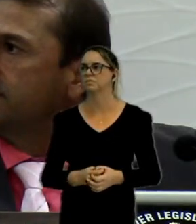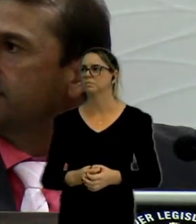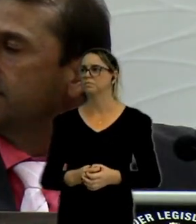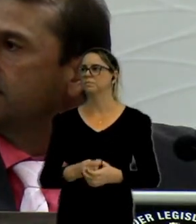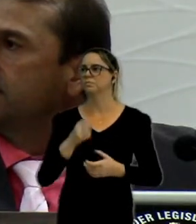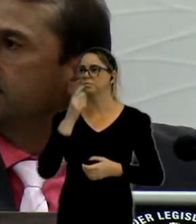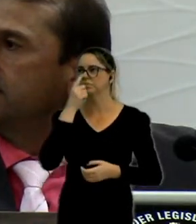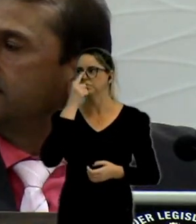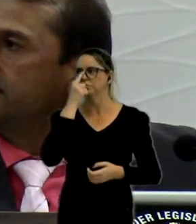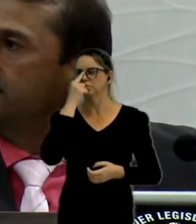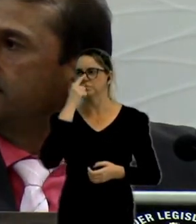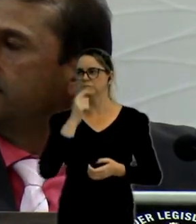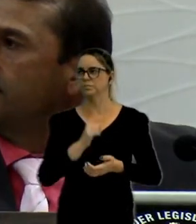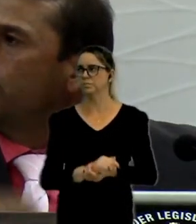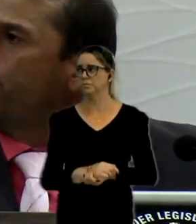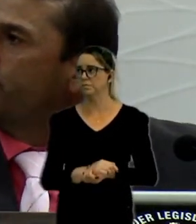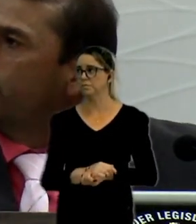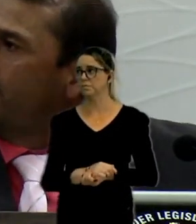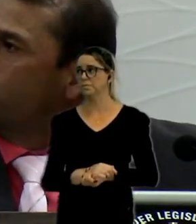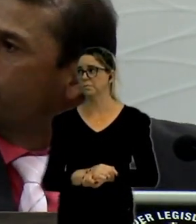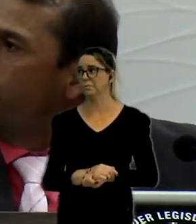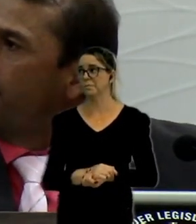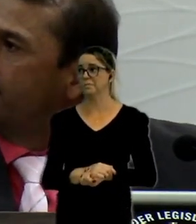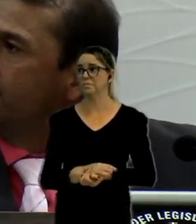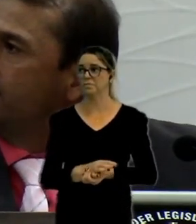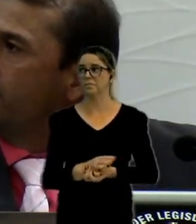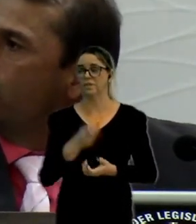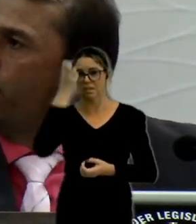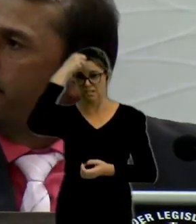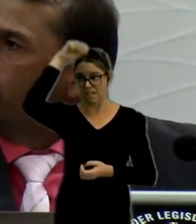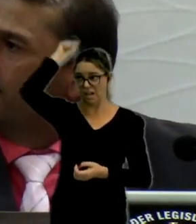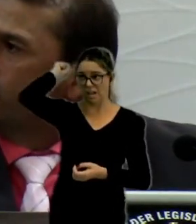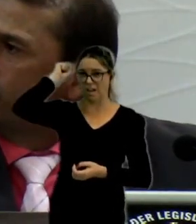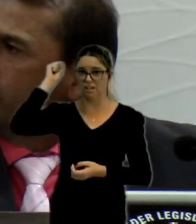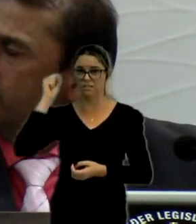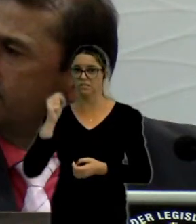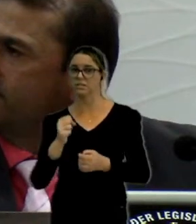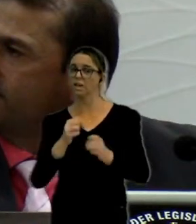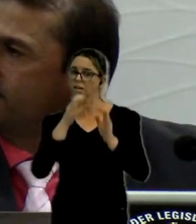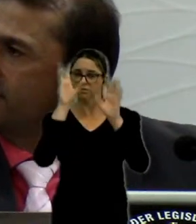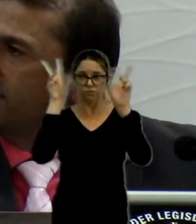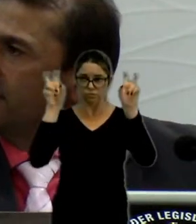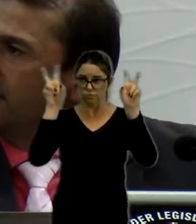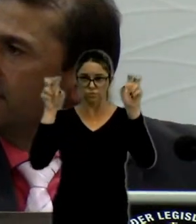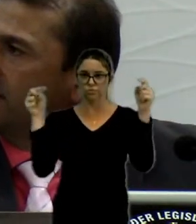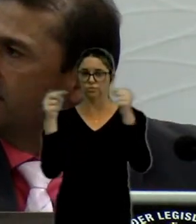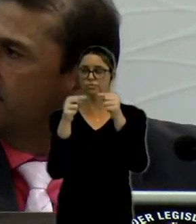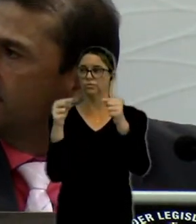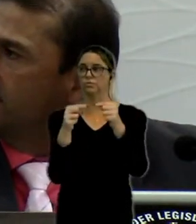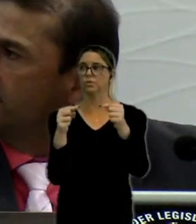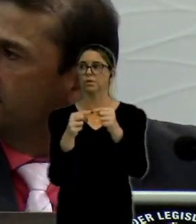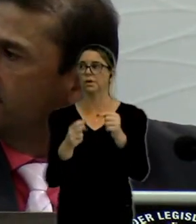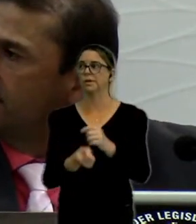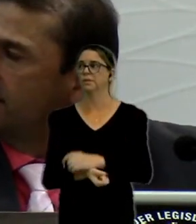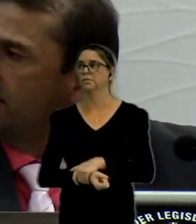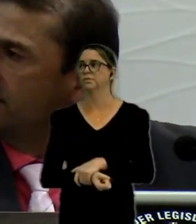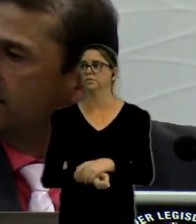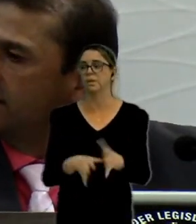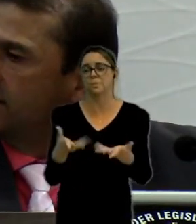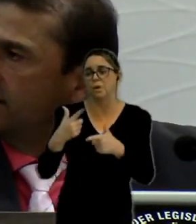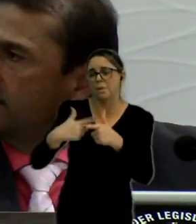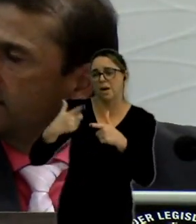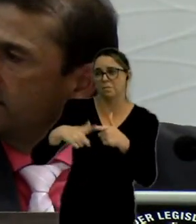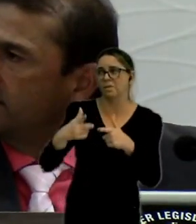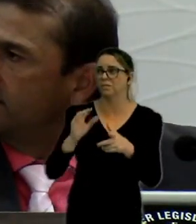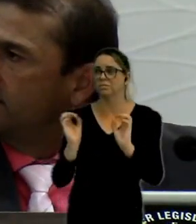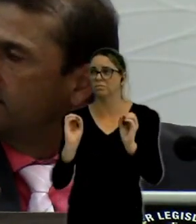Peraí. Siliquei não fugiu do assunto, não. Siliquei, se o que tem que eu assisto seu nome na discussão do requerimento? Não tem problema